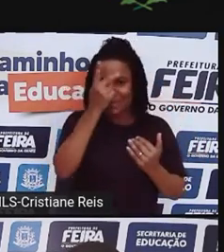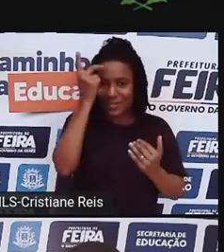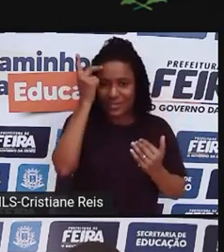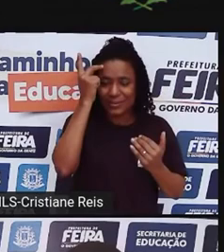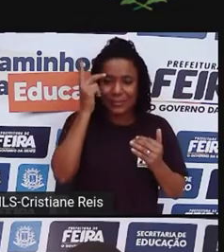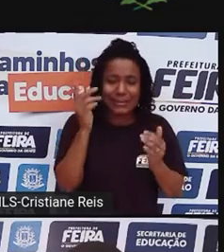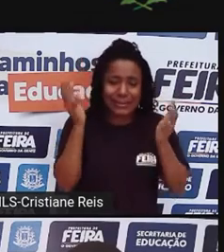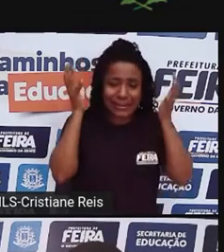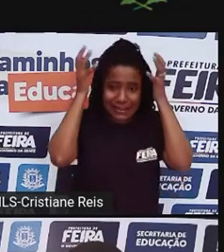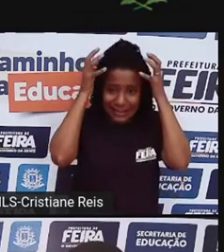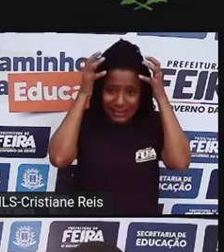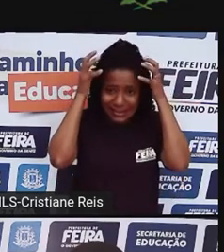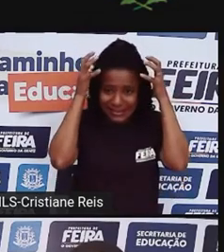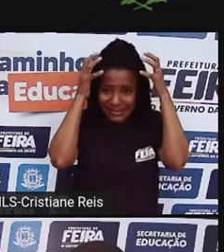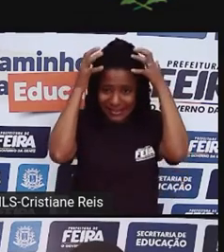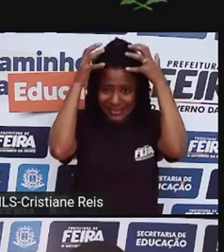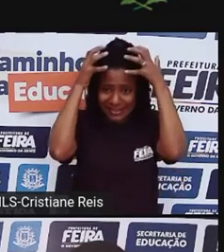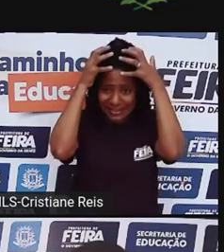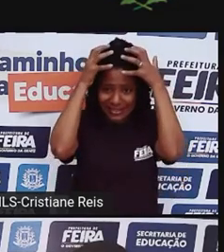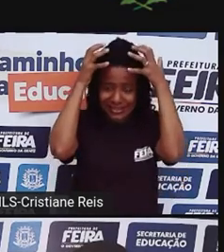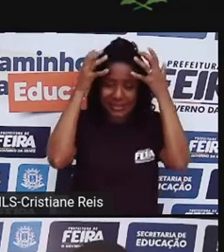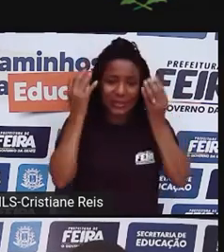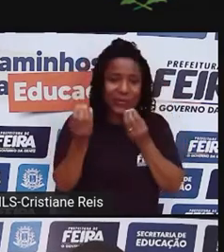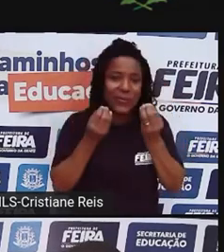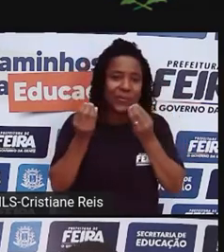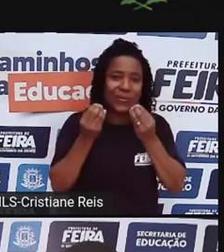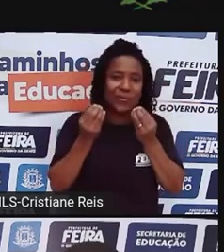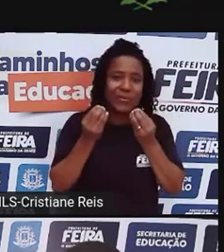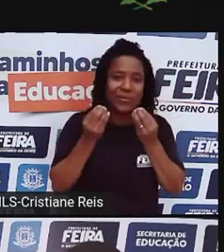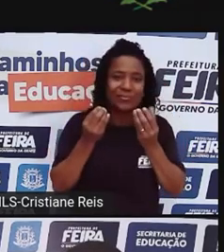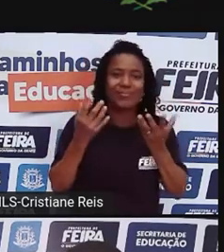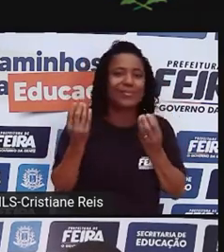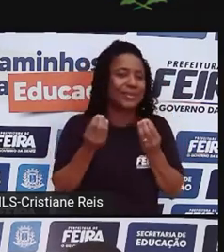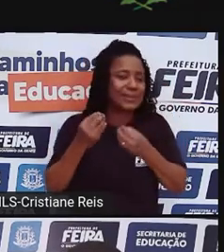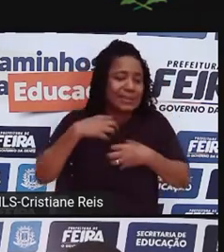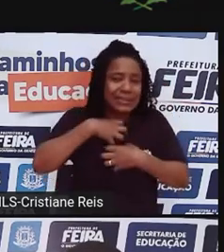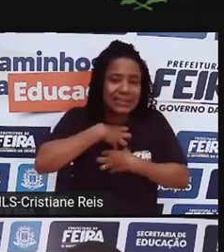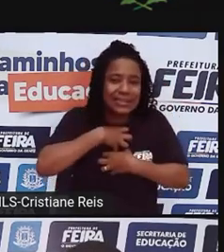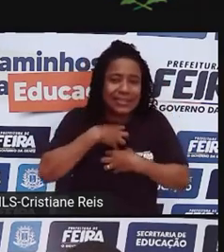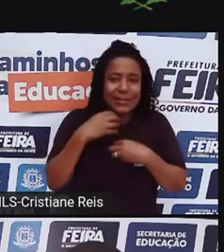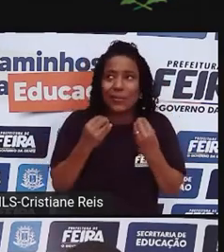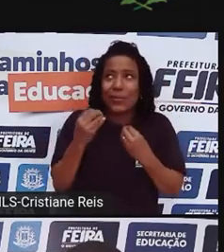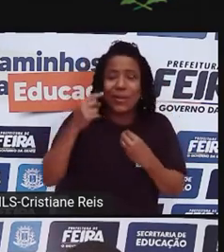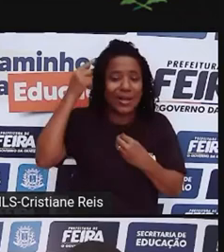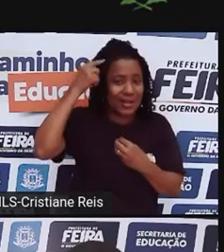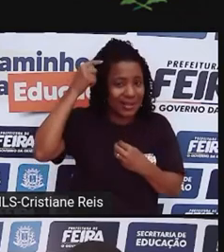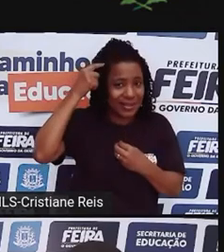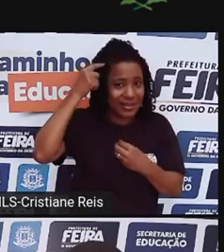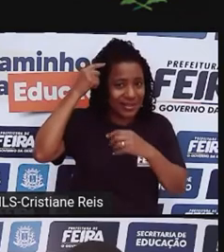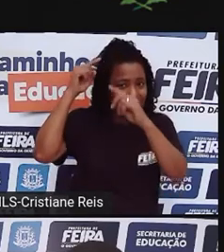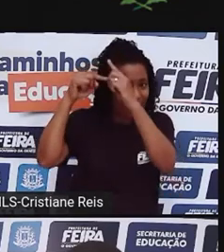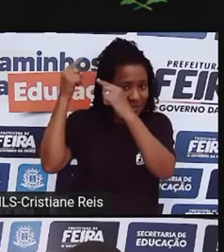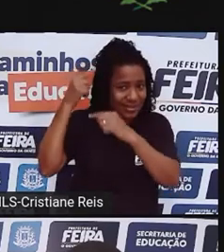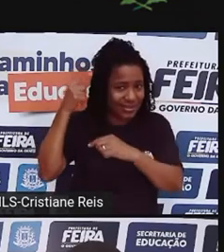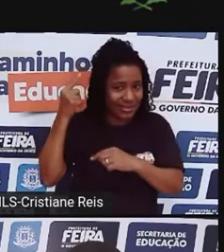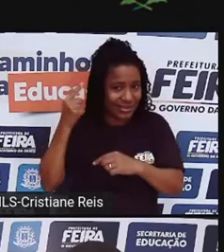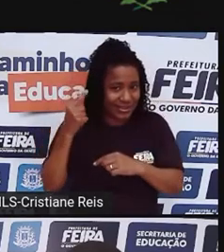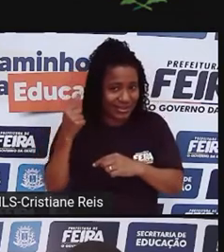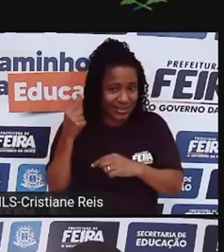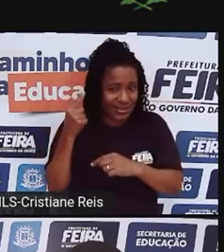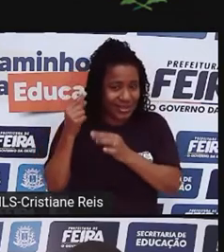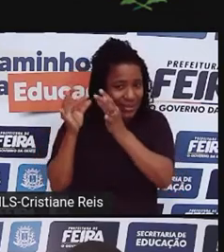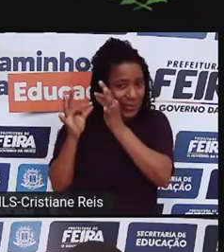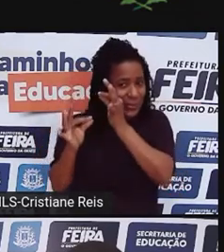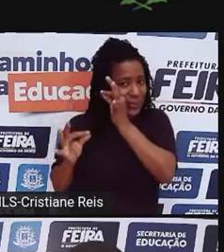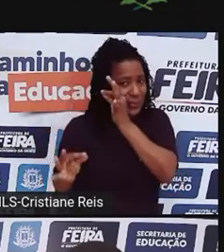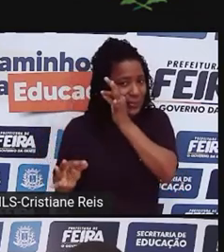o meu cabelo em diferentes texturas? Tipo, em cima muito crespo e embaixo liso, ou em cima cacheado e embaixo muito